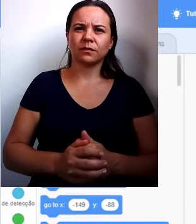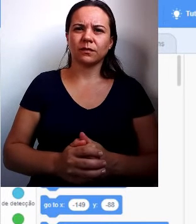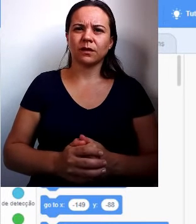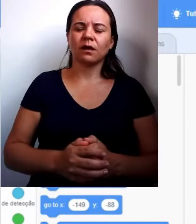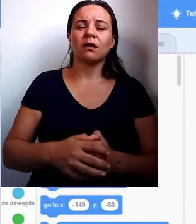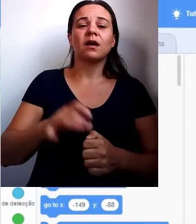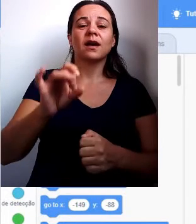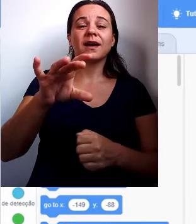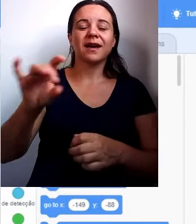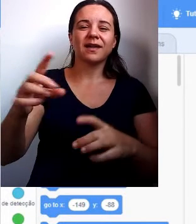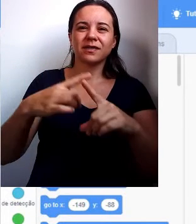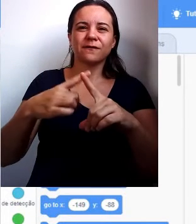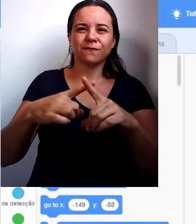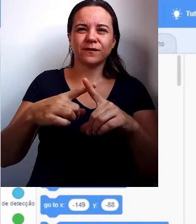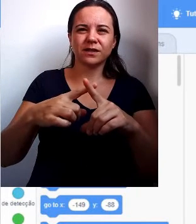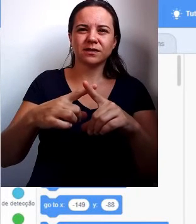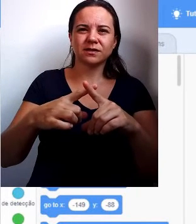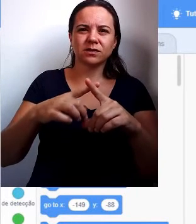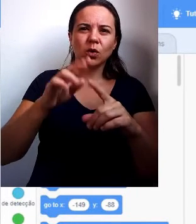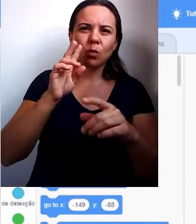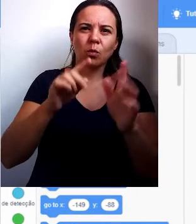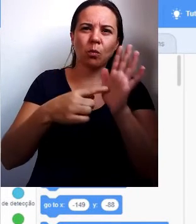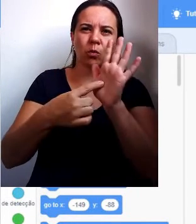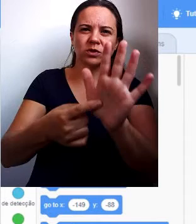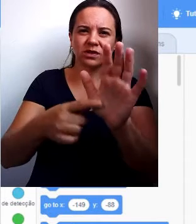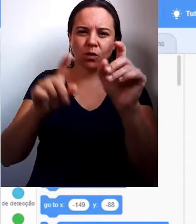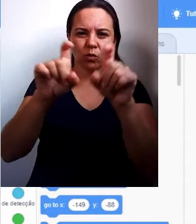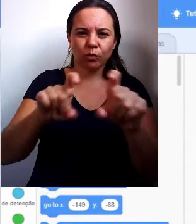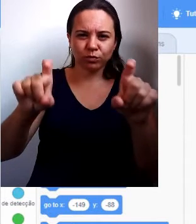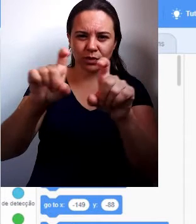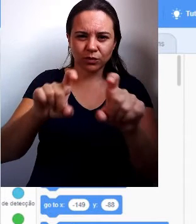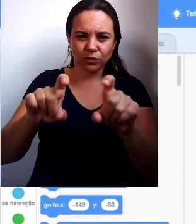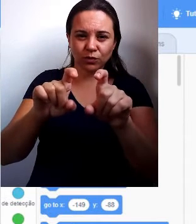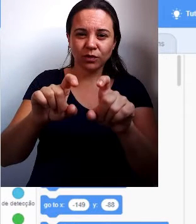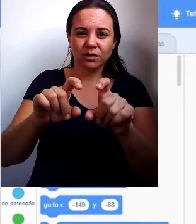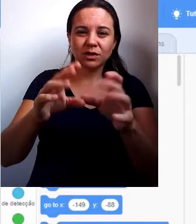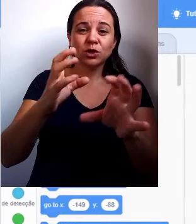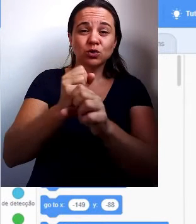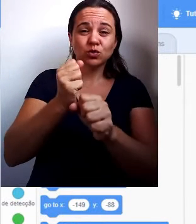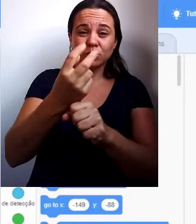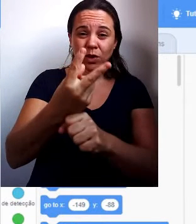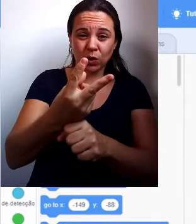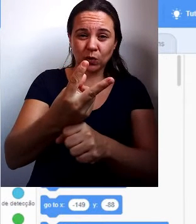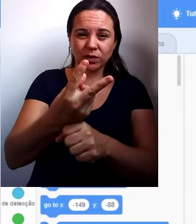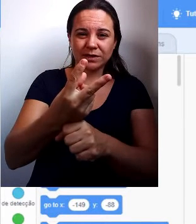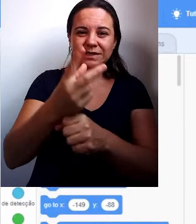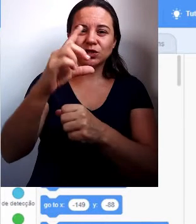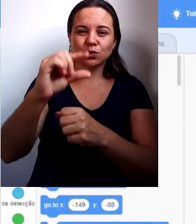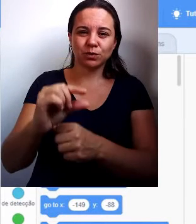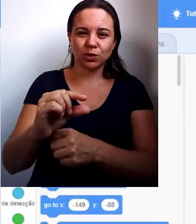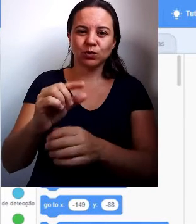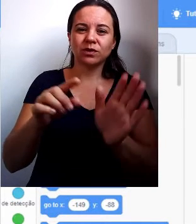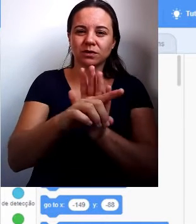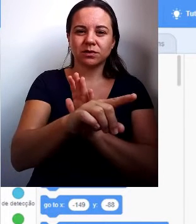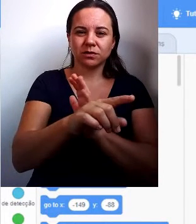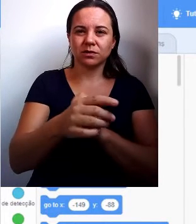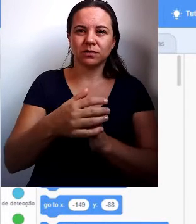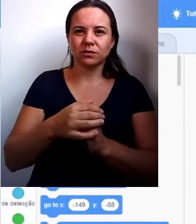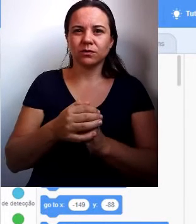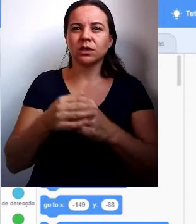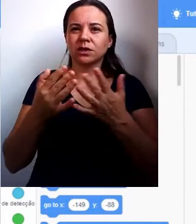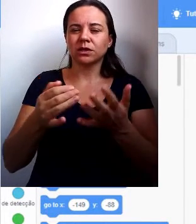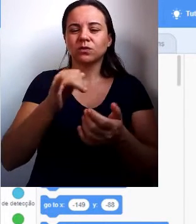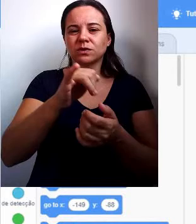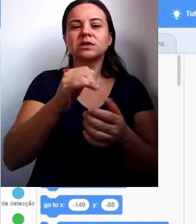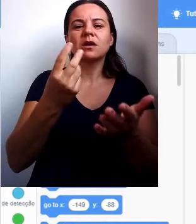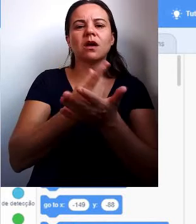ele soma 2, que esses 2 ele diminui dos 10 pontos que vale a questão. Então, se